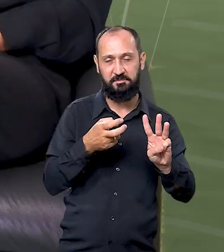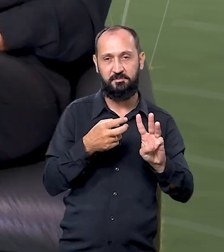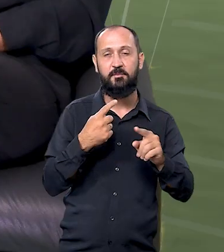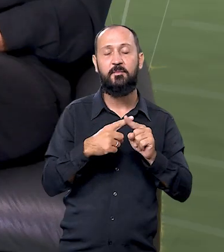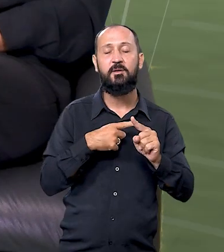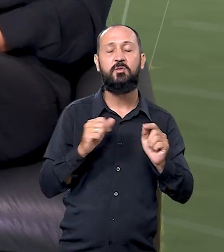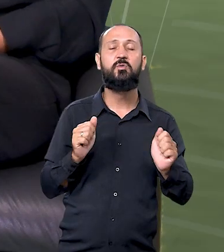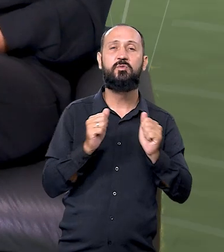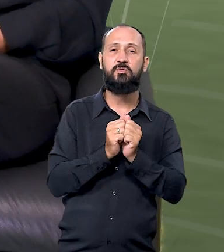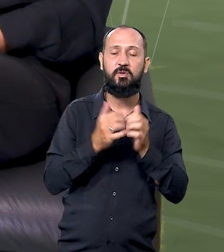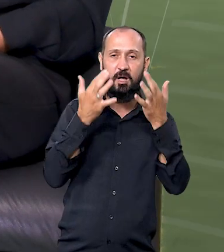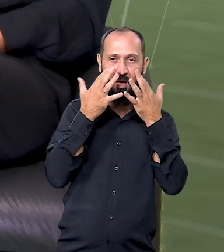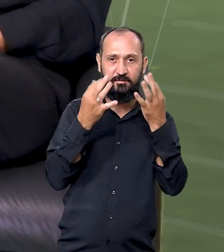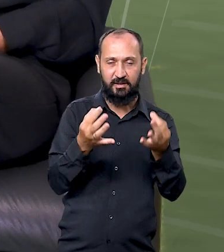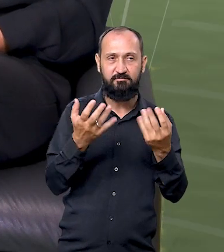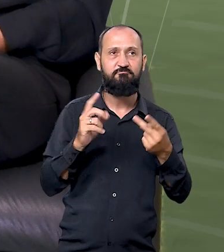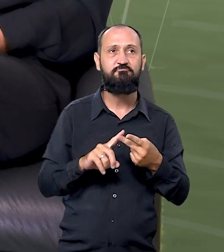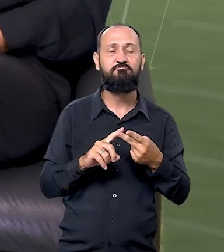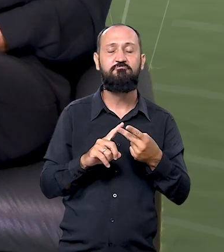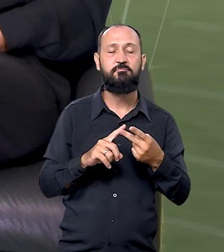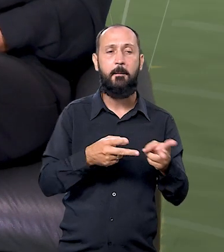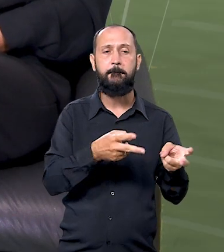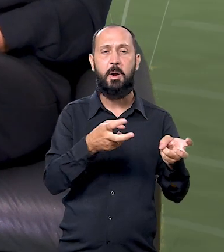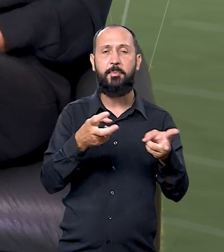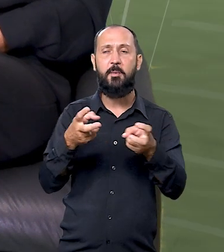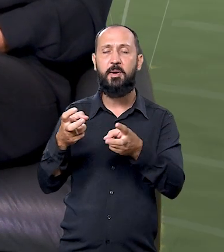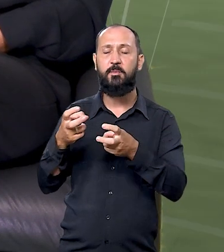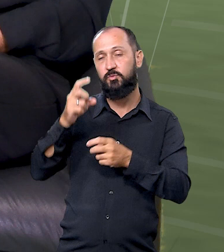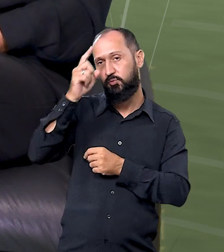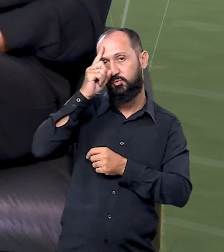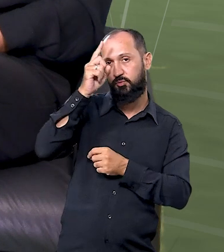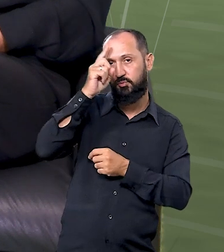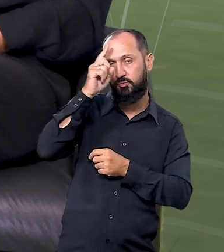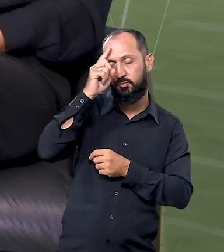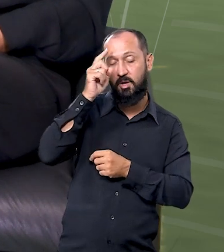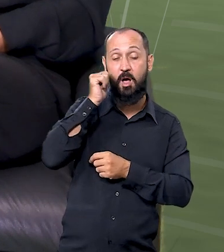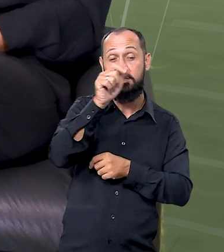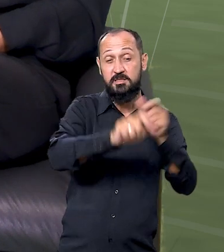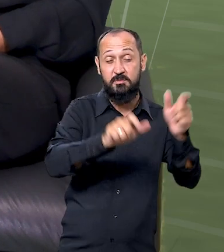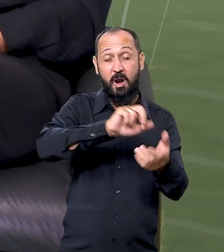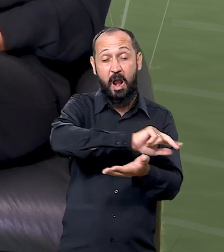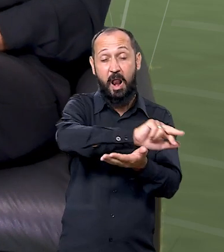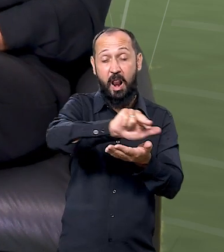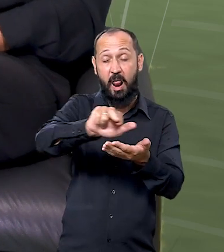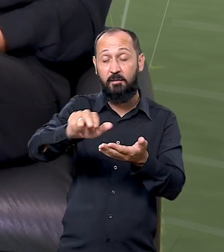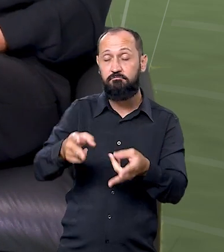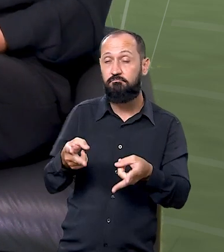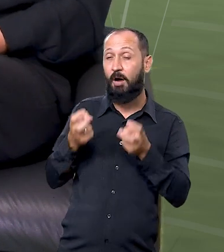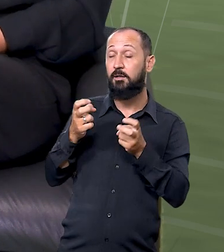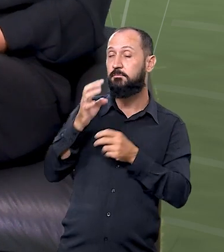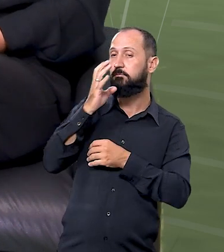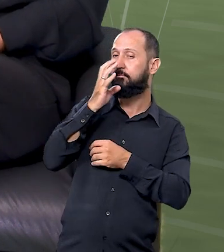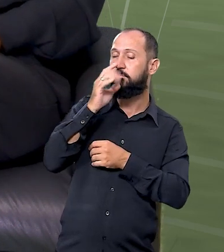indígenas, porque a gente acumula visões, né, Jaque, percepções do cotidiano, da pluralidade das mulheres, e quando a gente